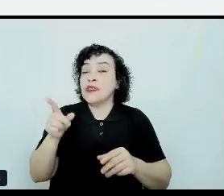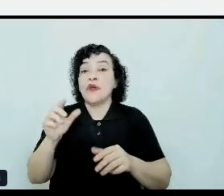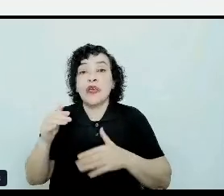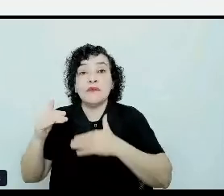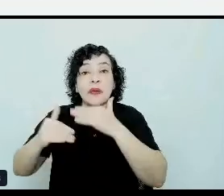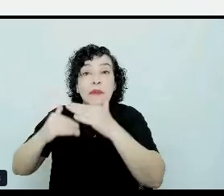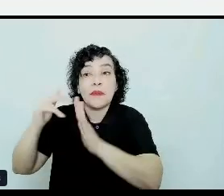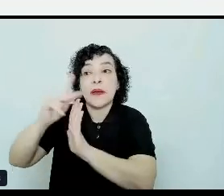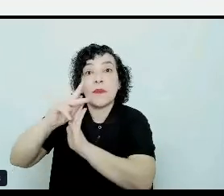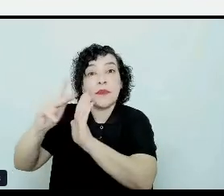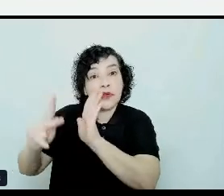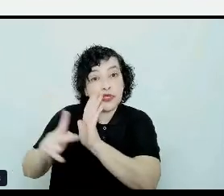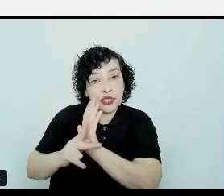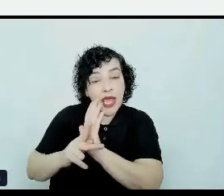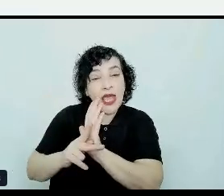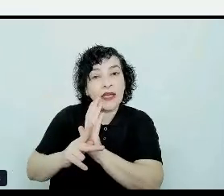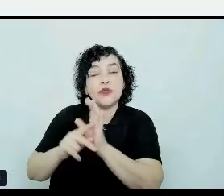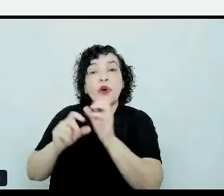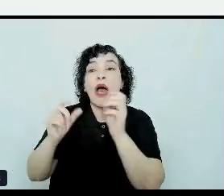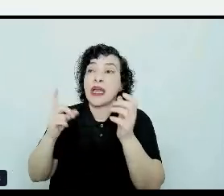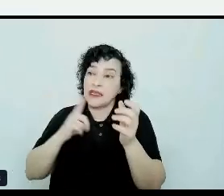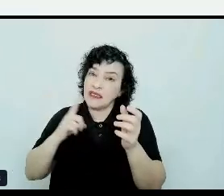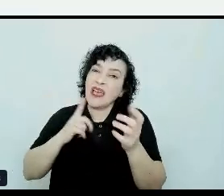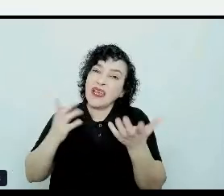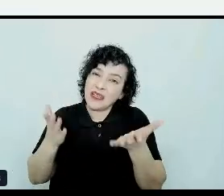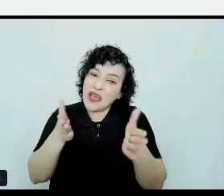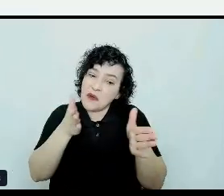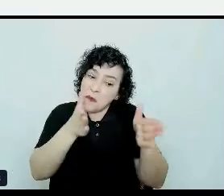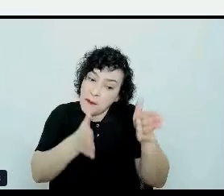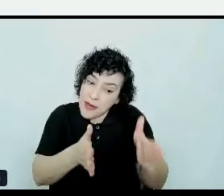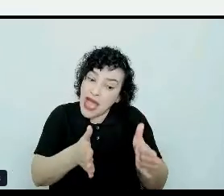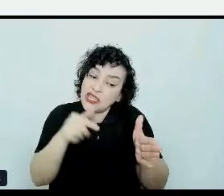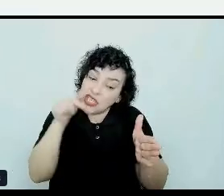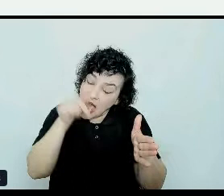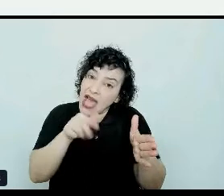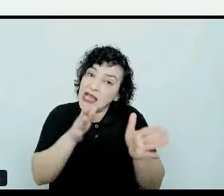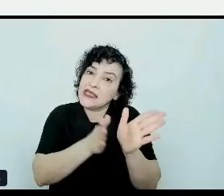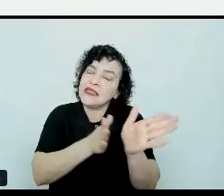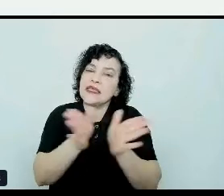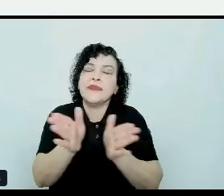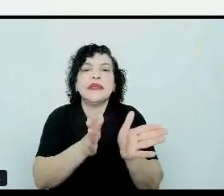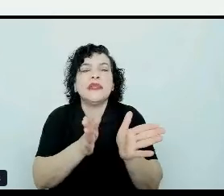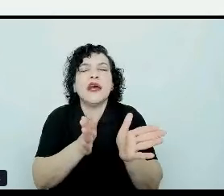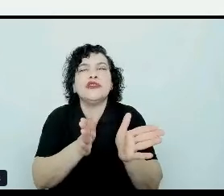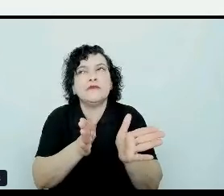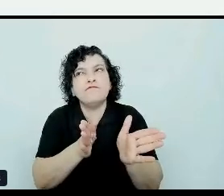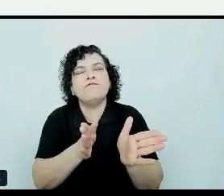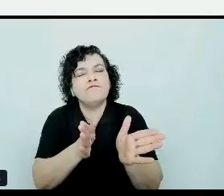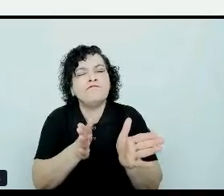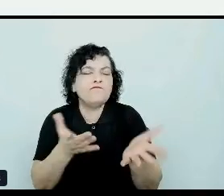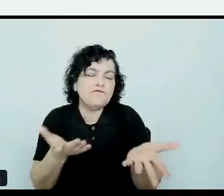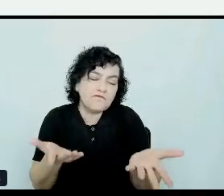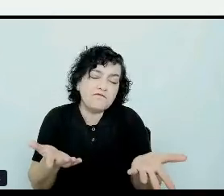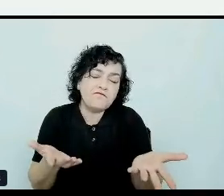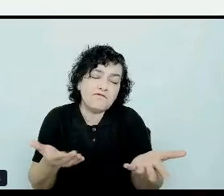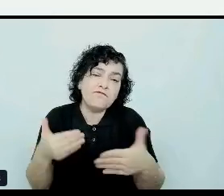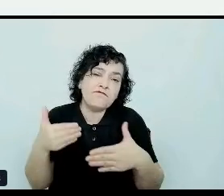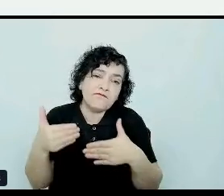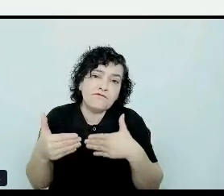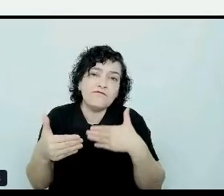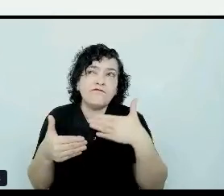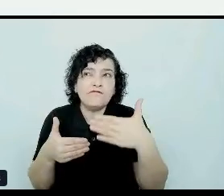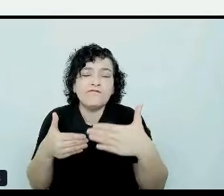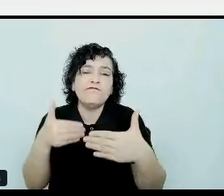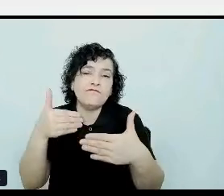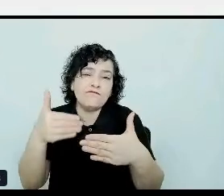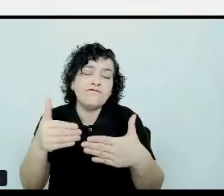uma parte lá do handoff que é de acessibilidade. E aí quando eu tem aquelas coisas, típicas,